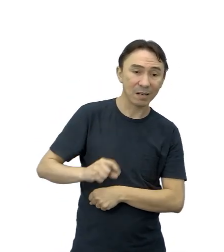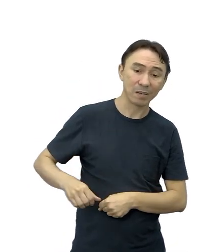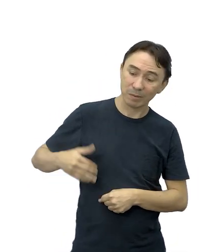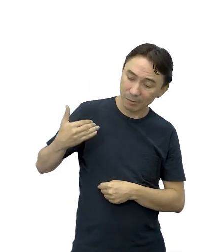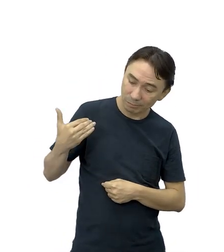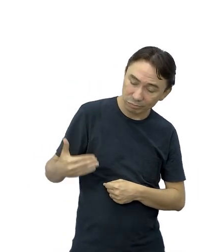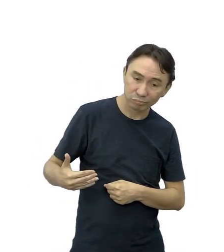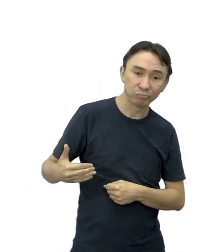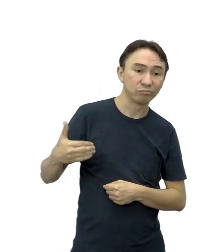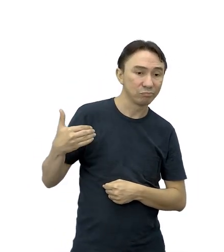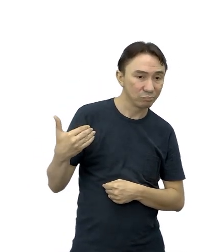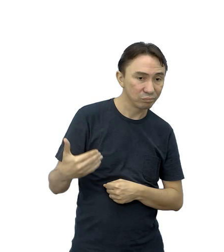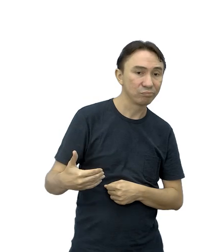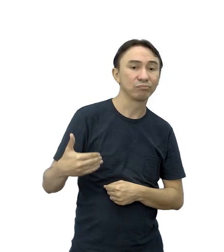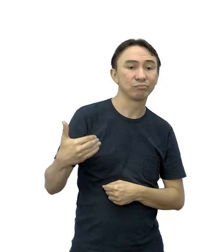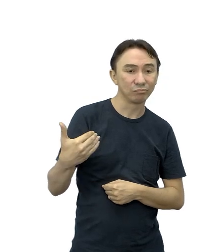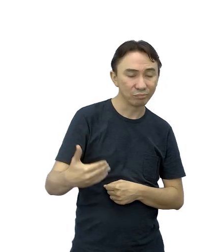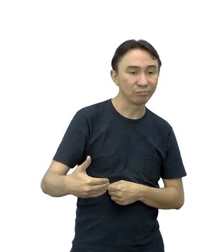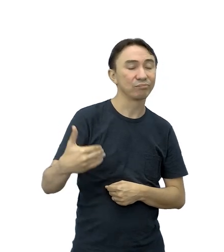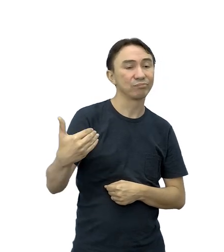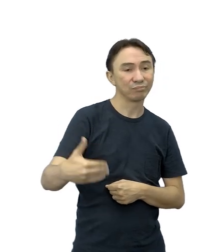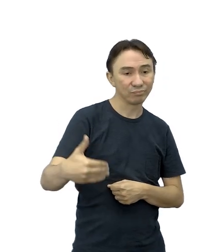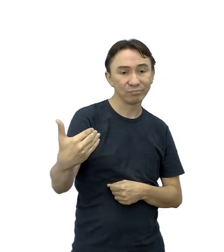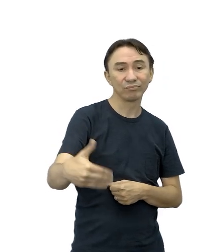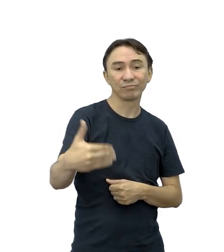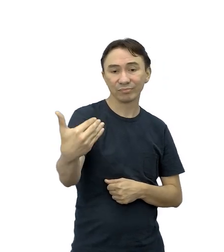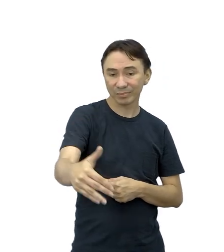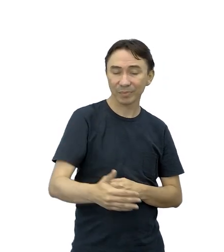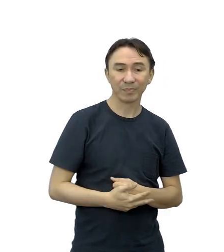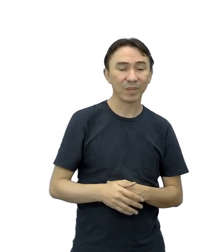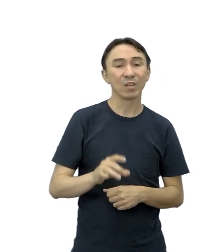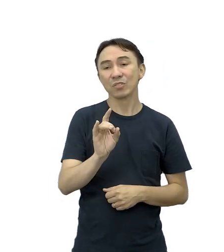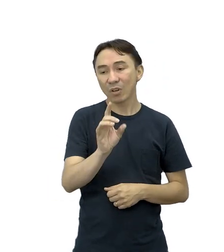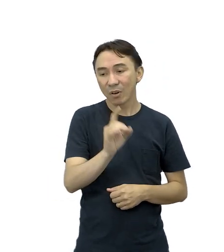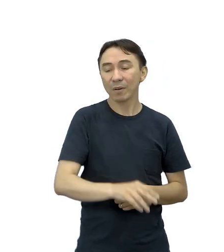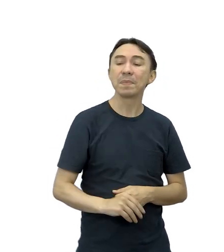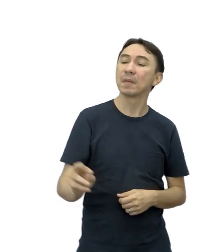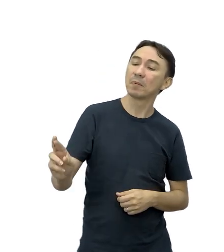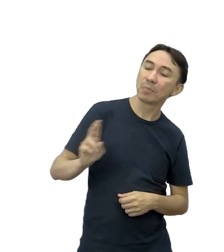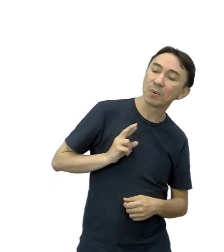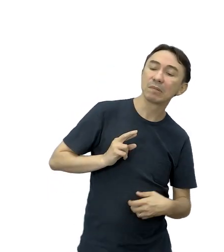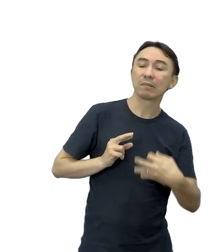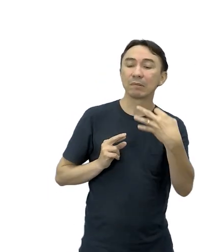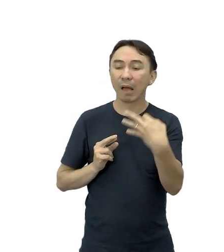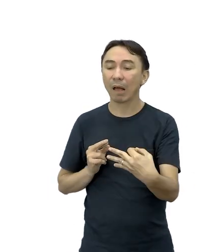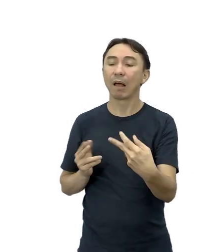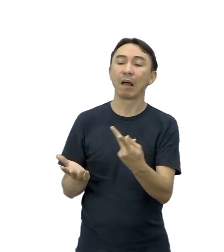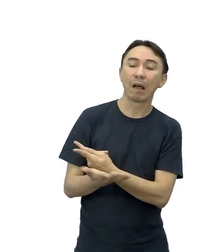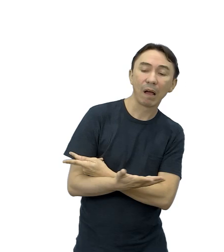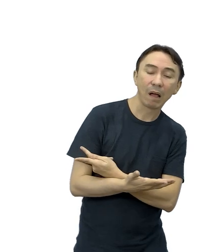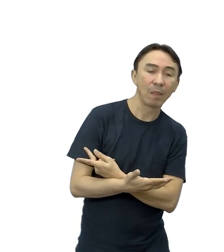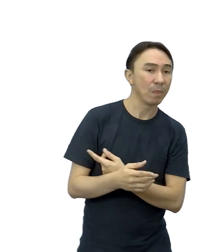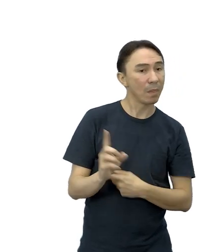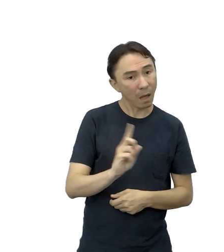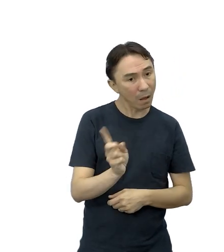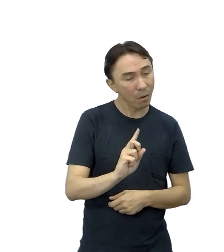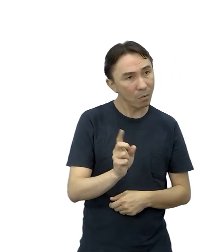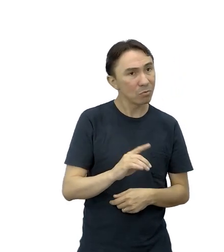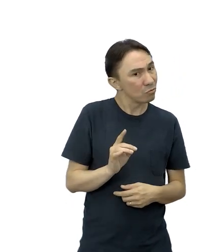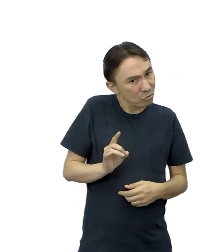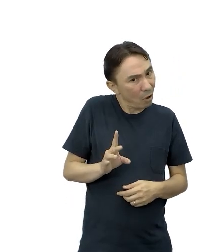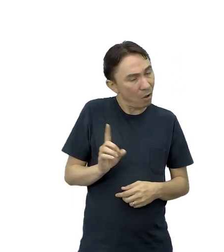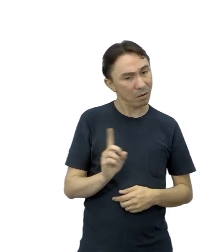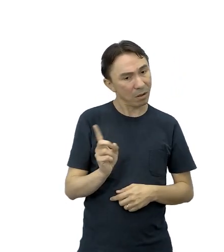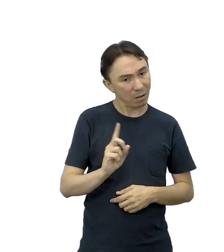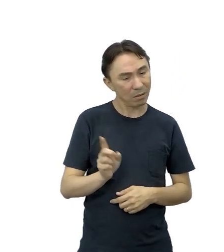está, de certa forma, não avaliando somente a resposta certa ou errada do estudante, mas também o quanto ele interage